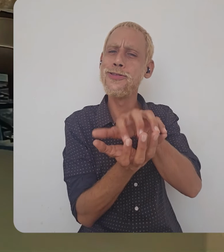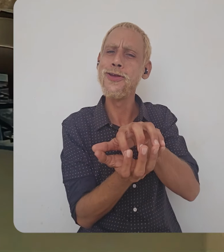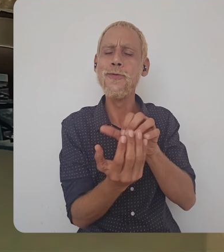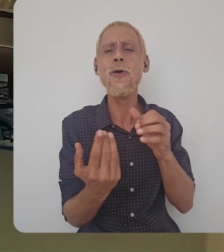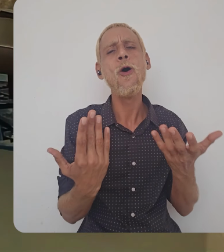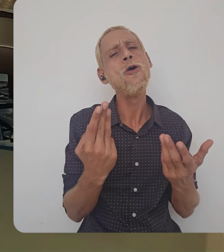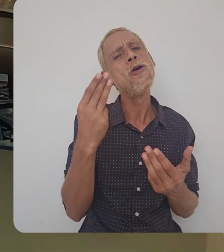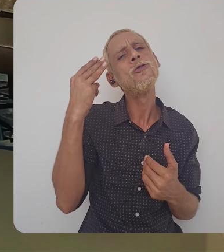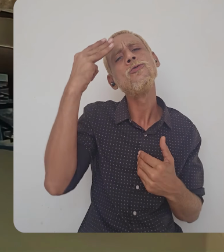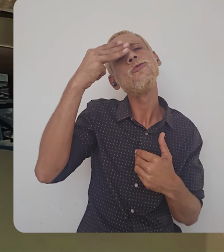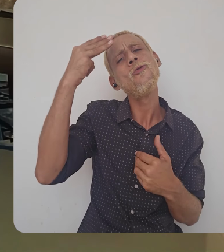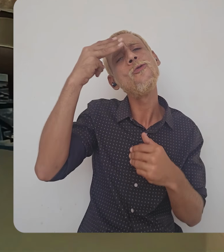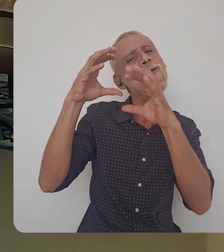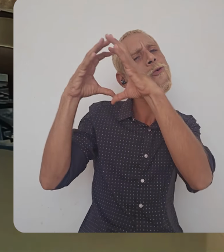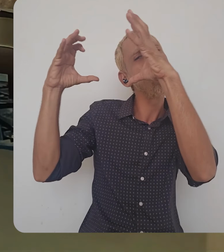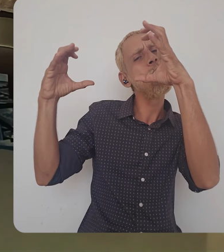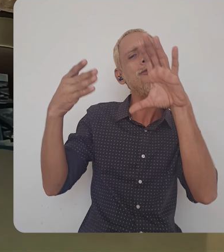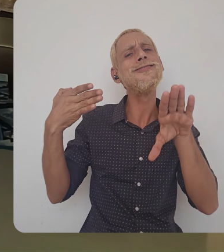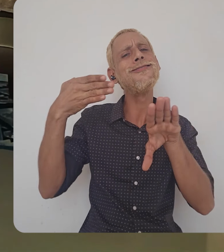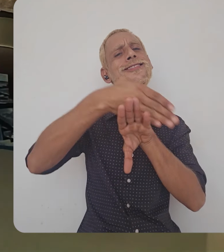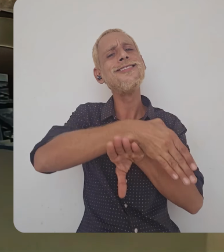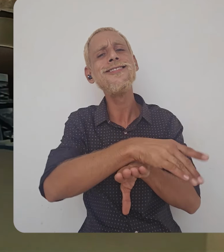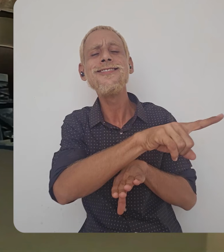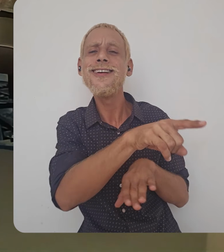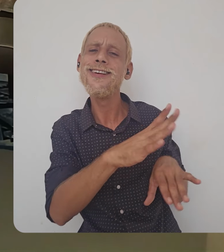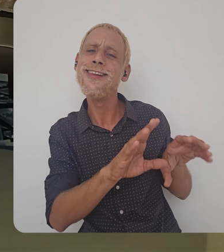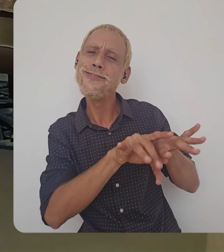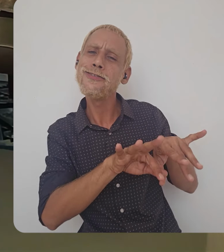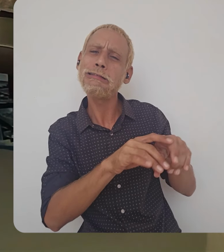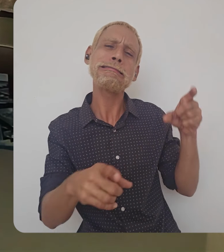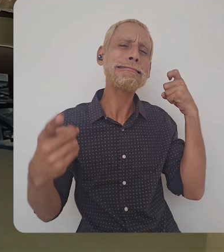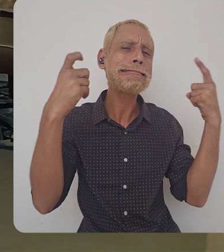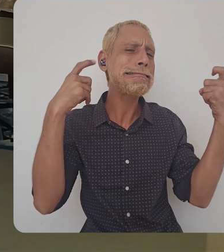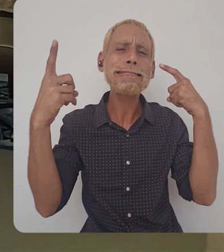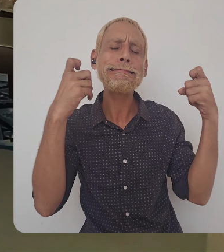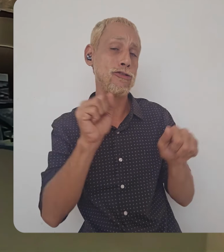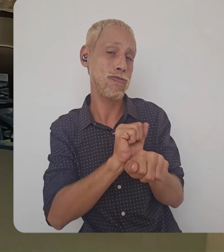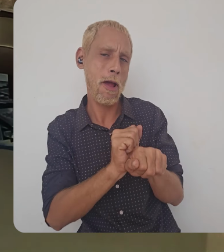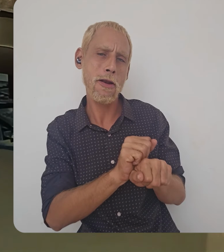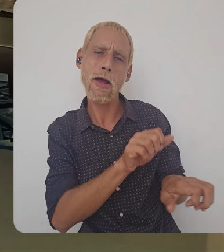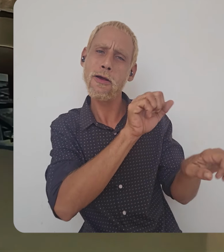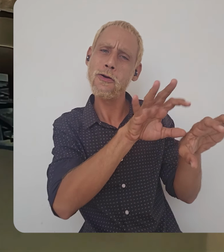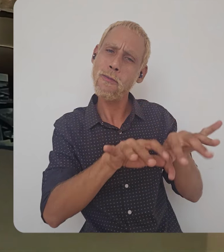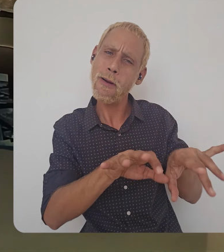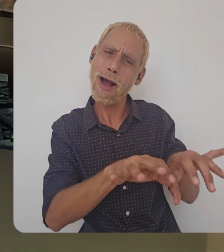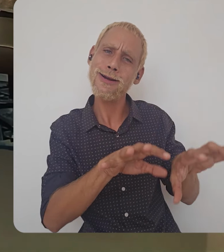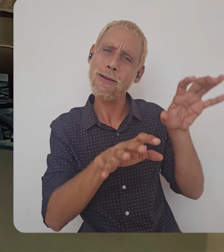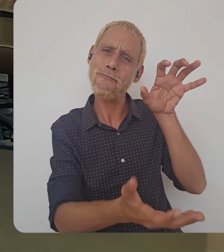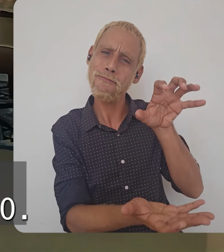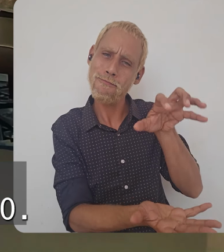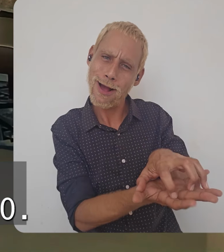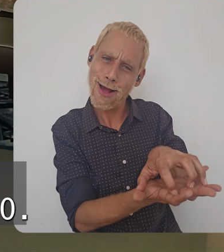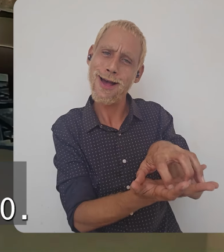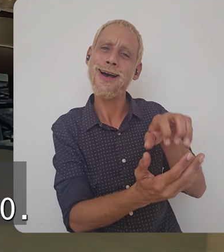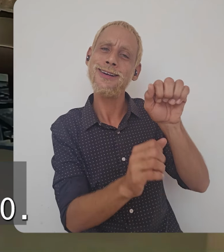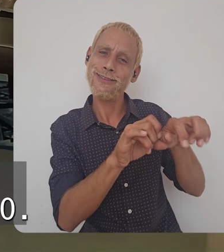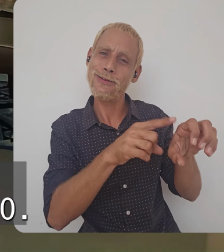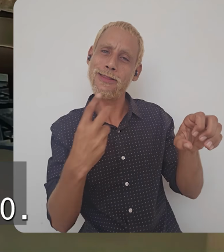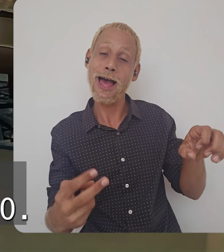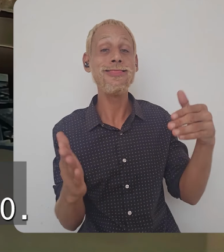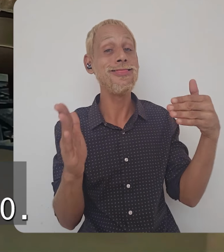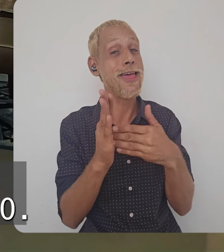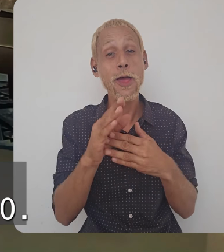outra, eu ainda sonho entrando naquela redação barulhenta, às 5h30 da tarde, esperando uma máquina desocupar para produzir as